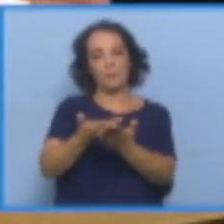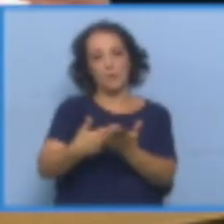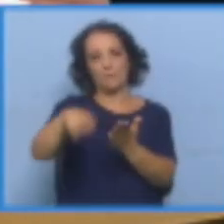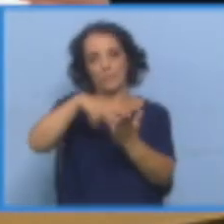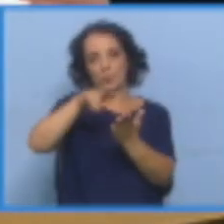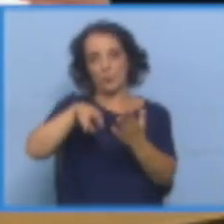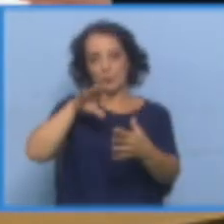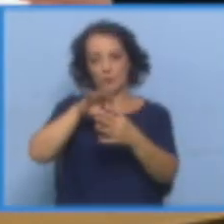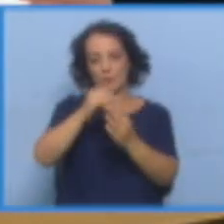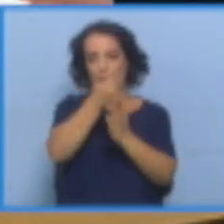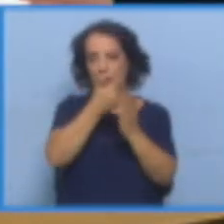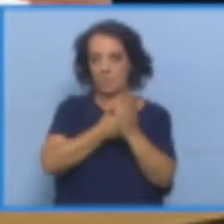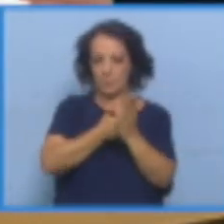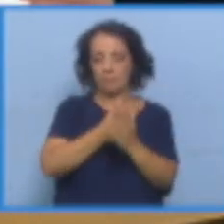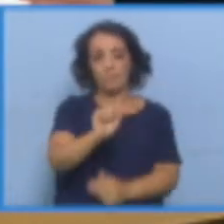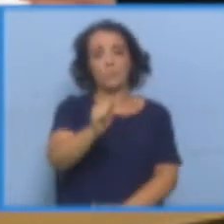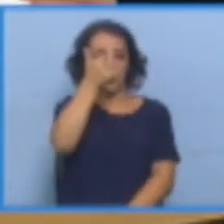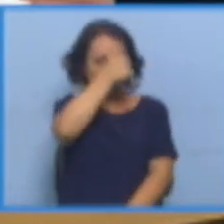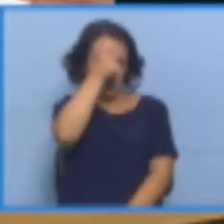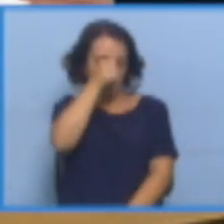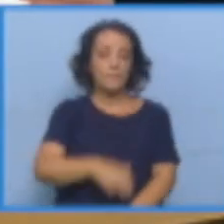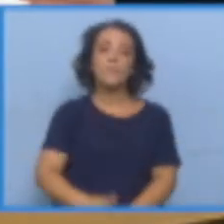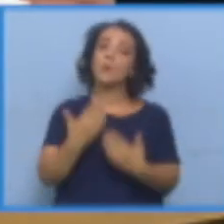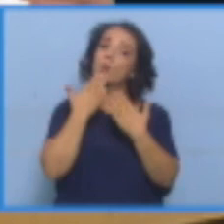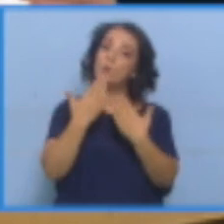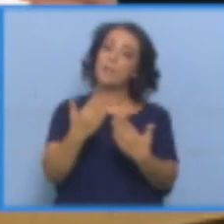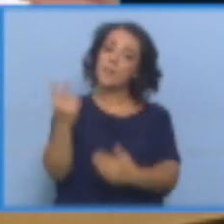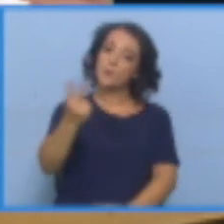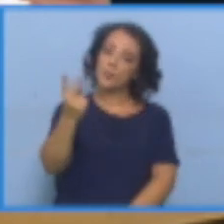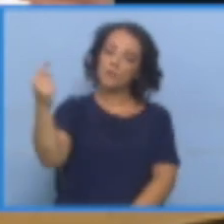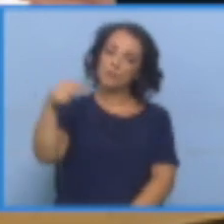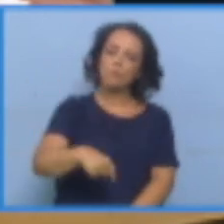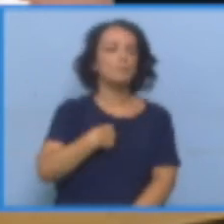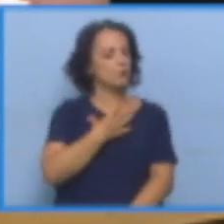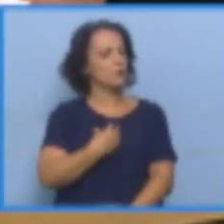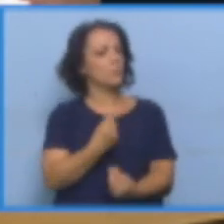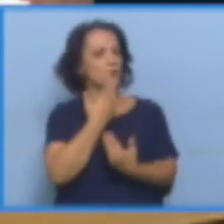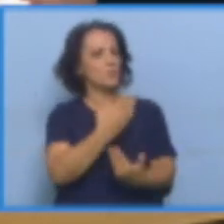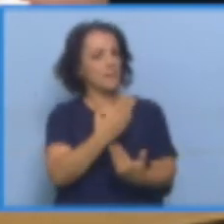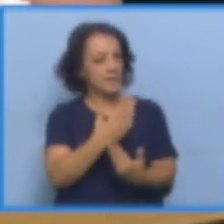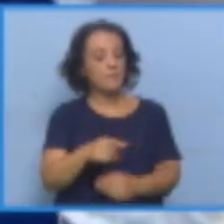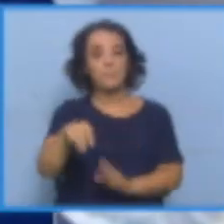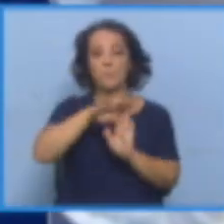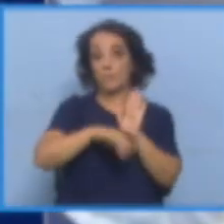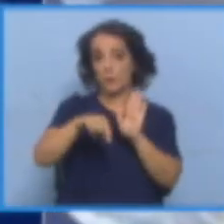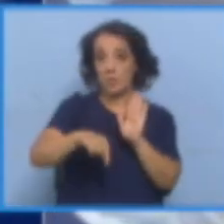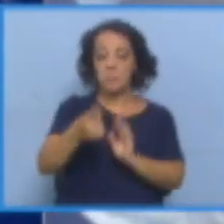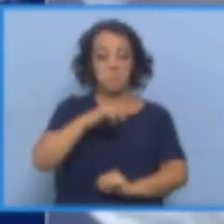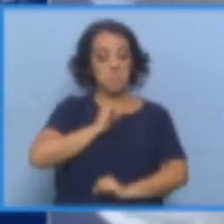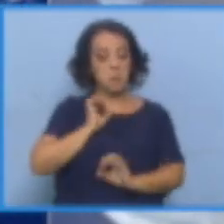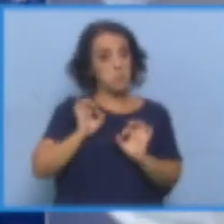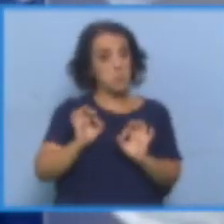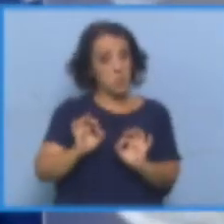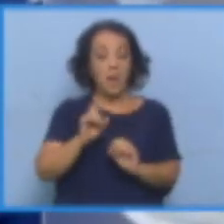litúrgica dos textos bíblicos para este domingo. Obrigado por terem estado aqui no programa Eclésia. Eu, pela minha parte,